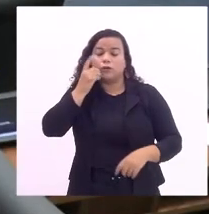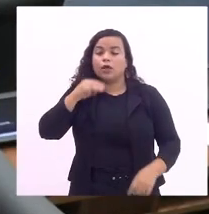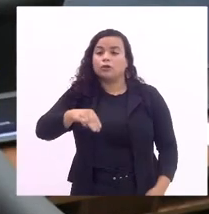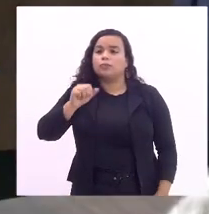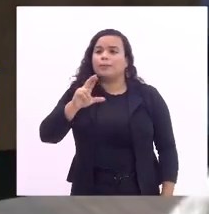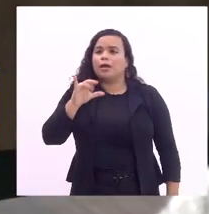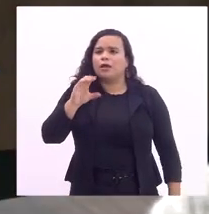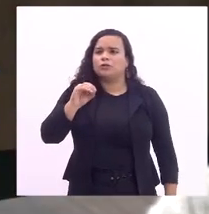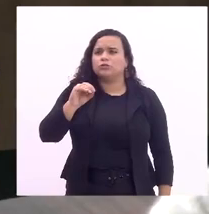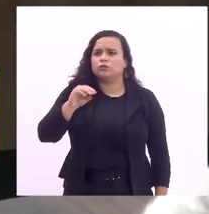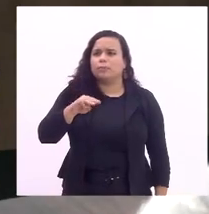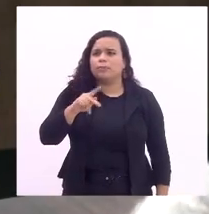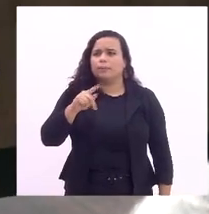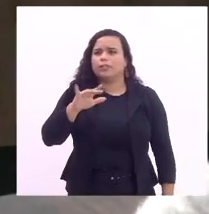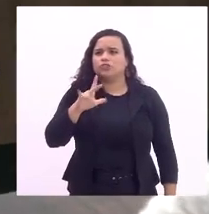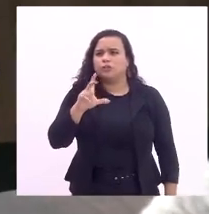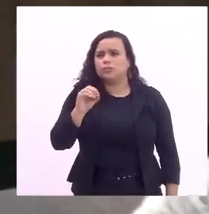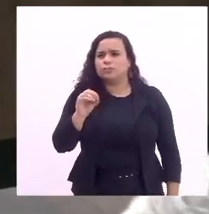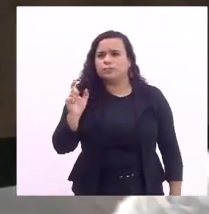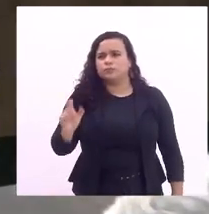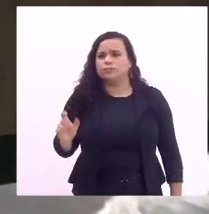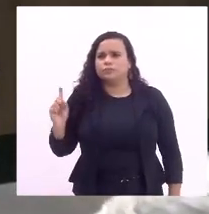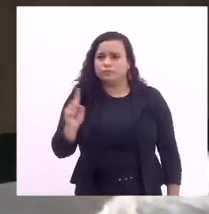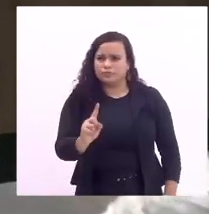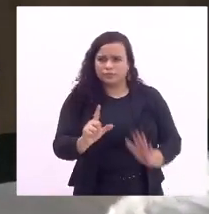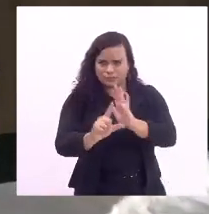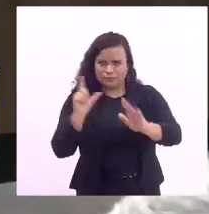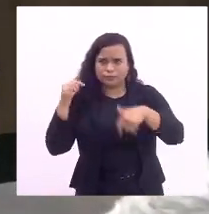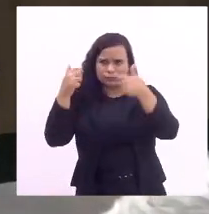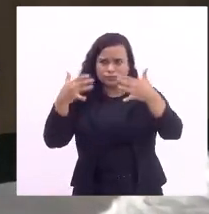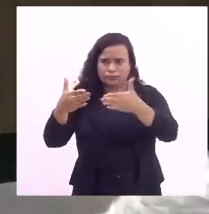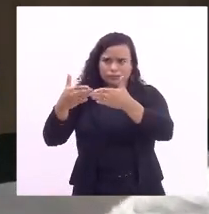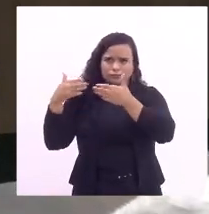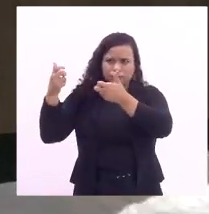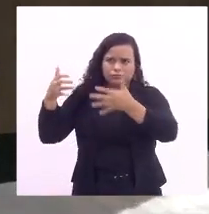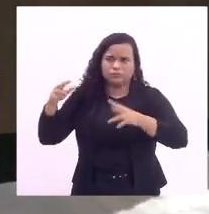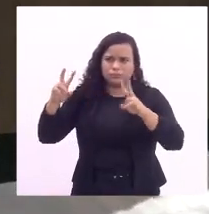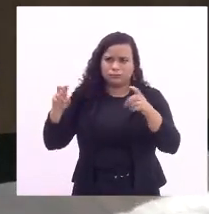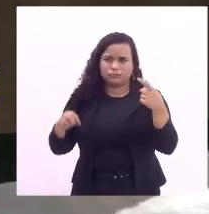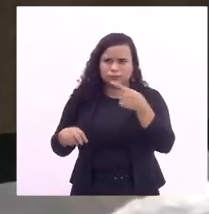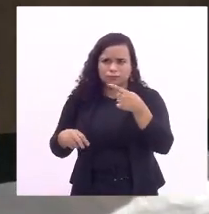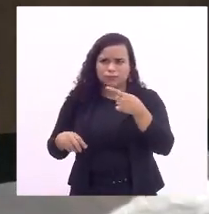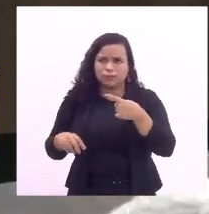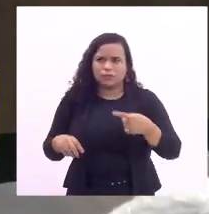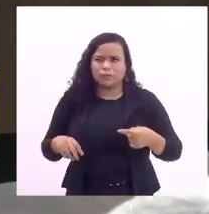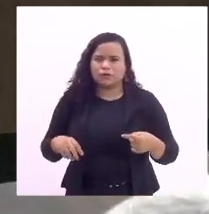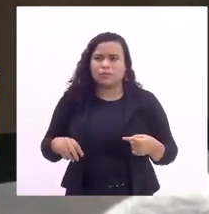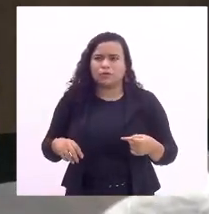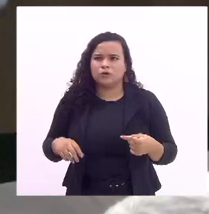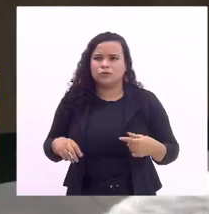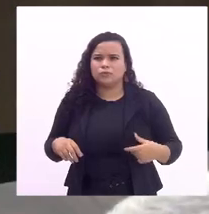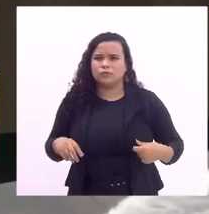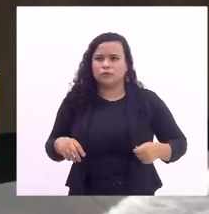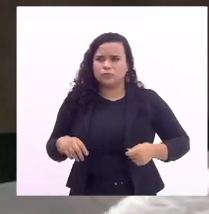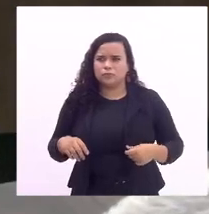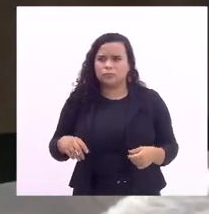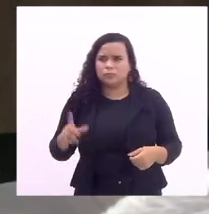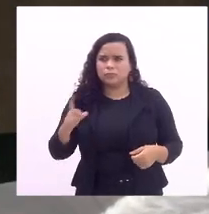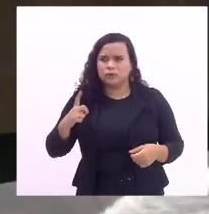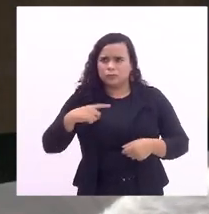antes do deputado Márcio, queria uma questão de ordem, deputado Márcio, porque somos